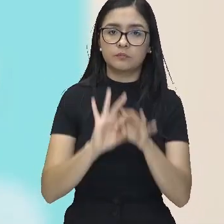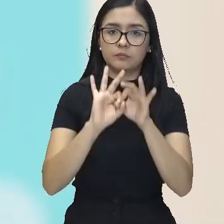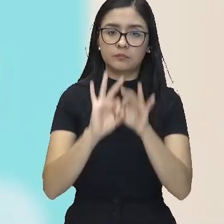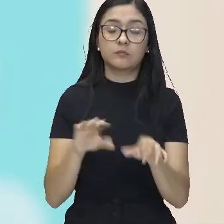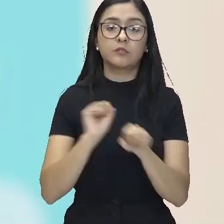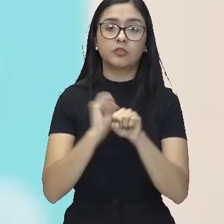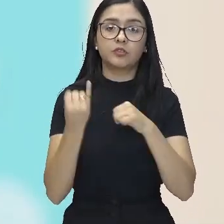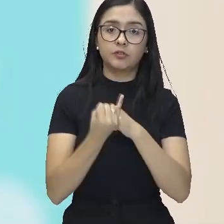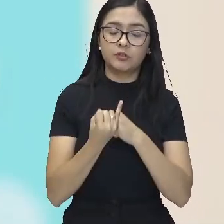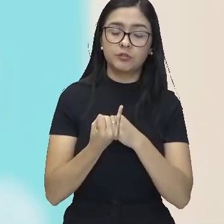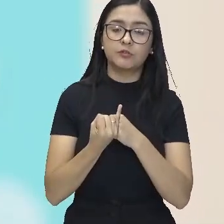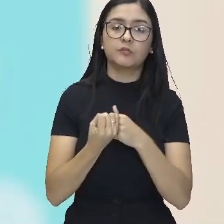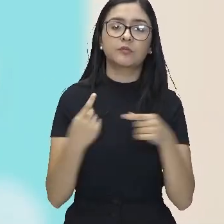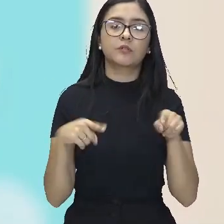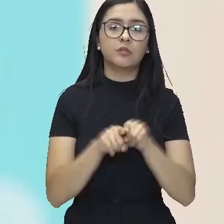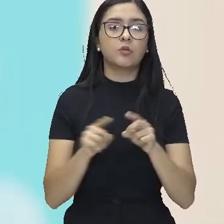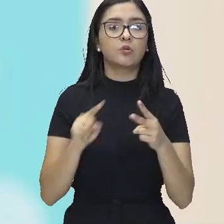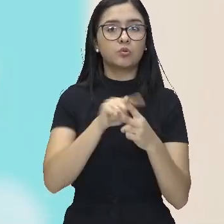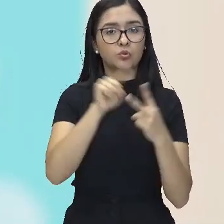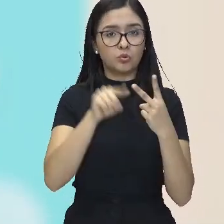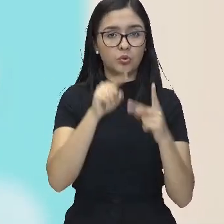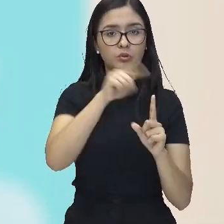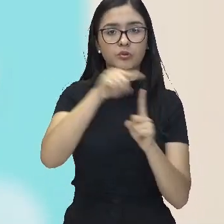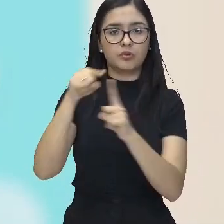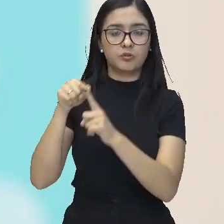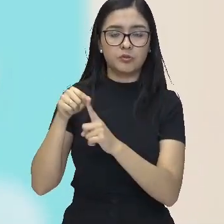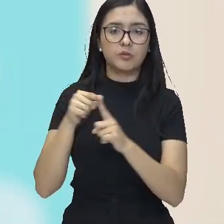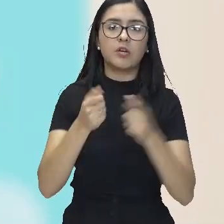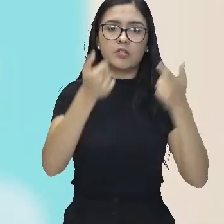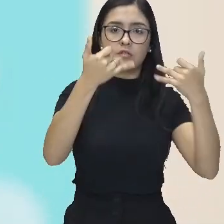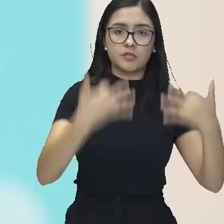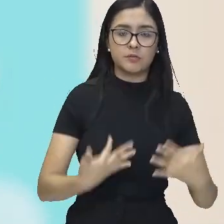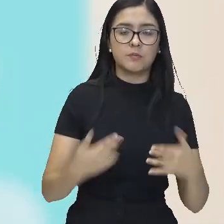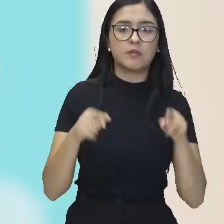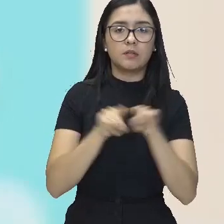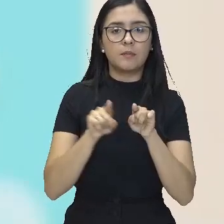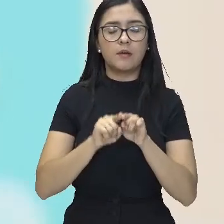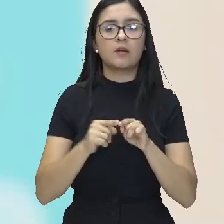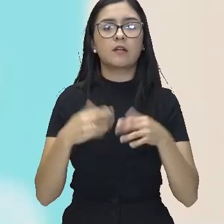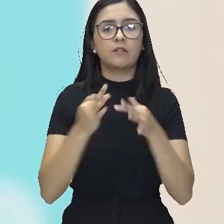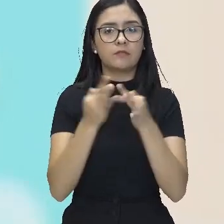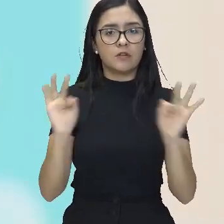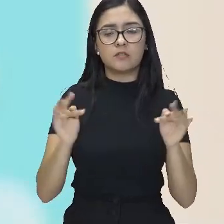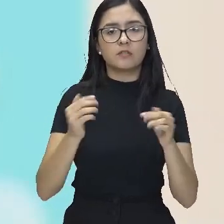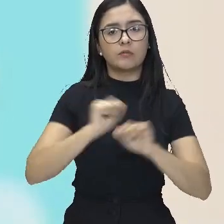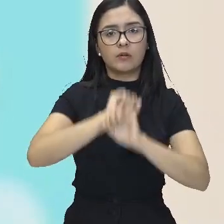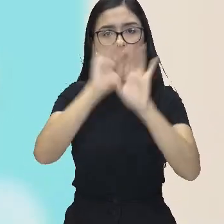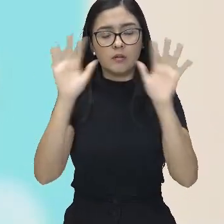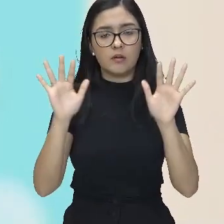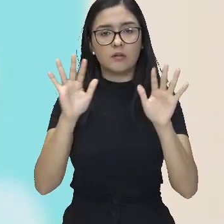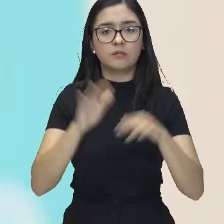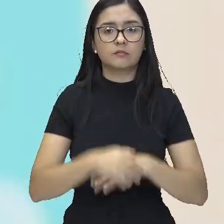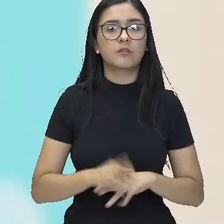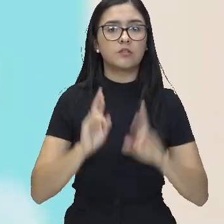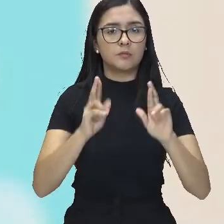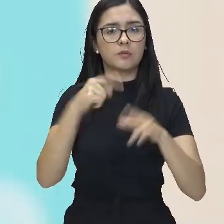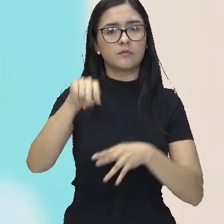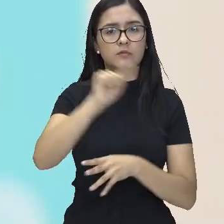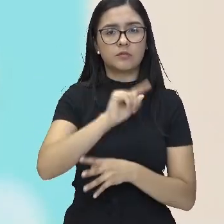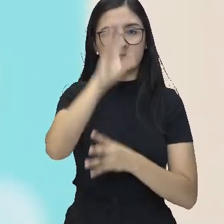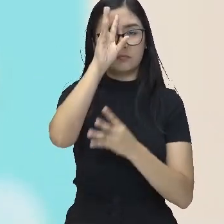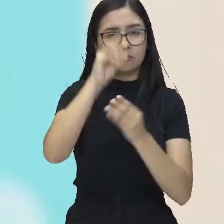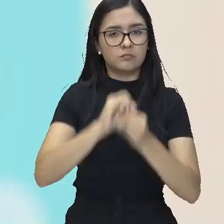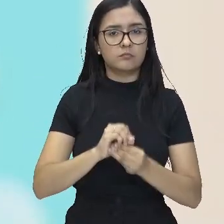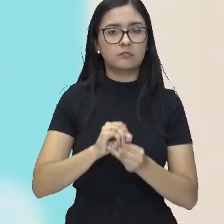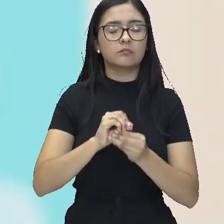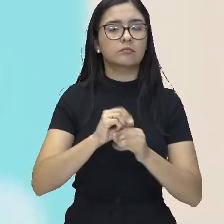subordinada adjetiva, os dois tipos, né, que é explicativa e restritiva. Espero que você tenha